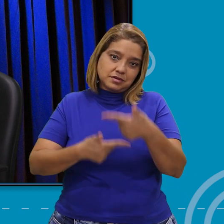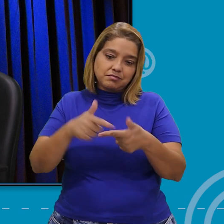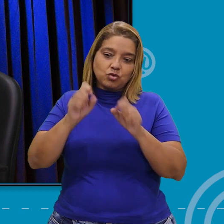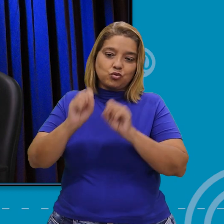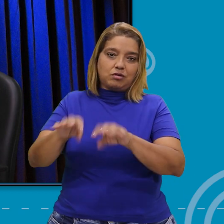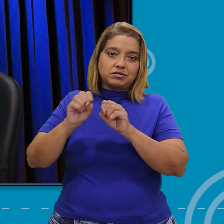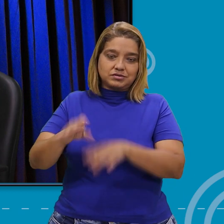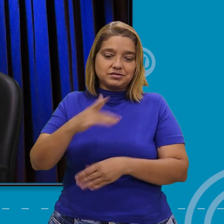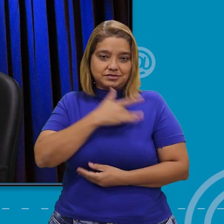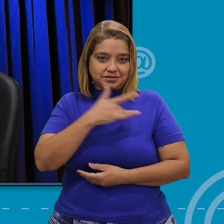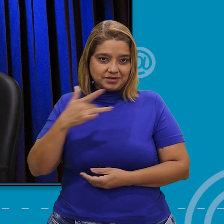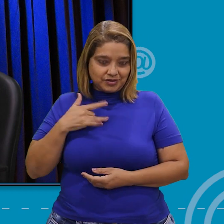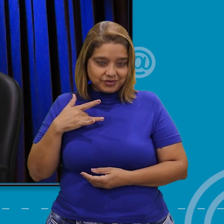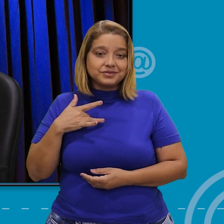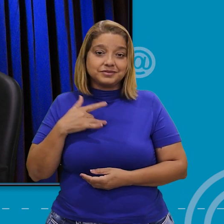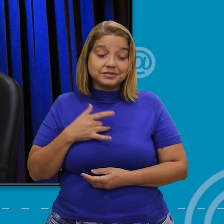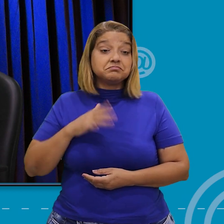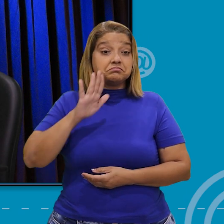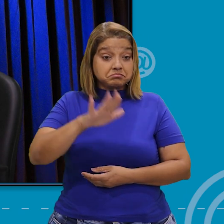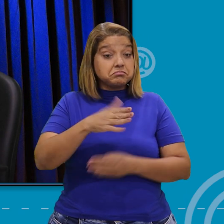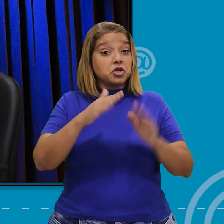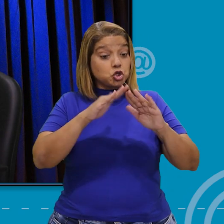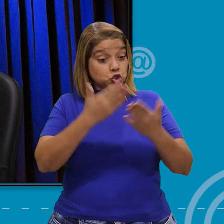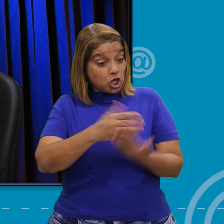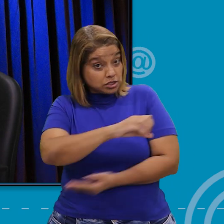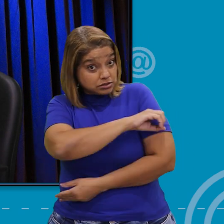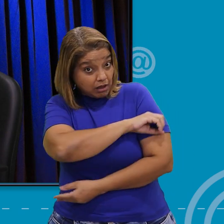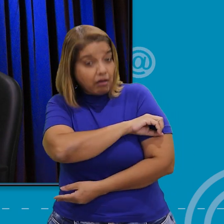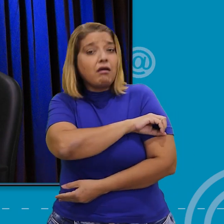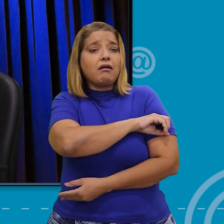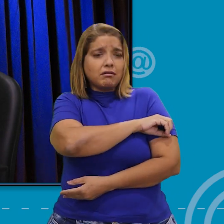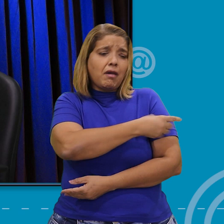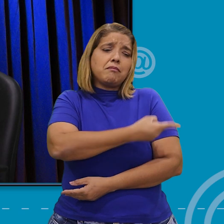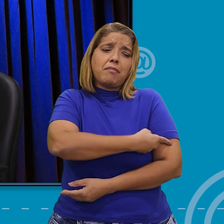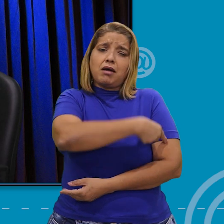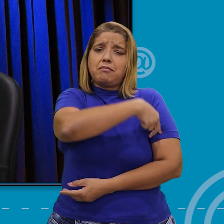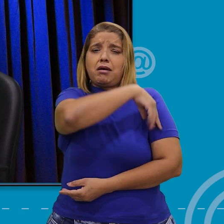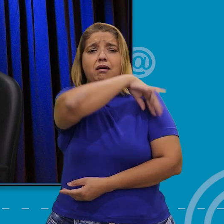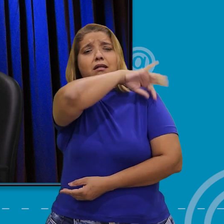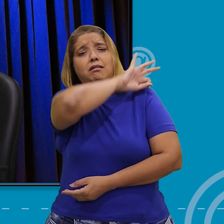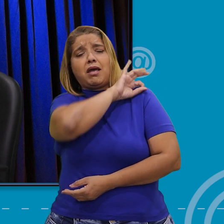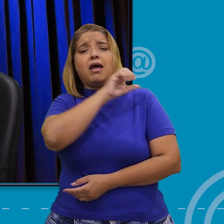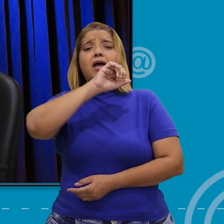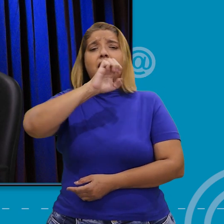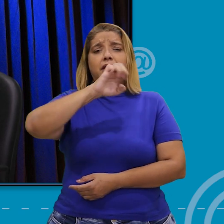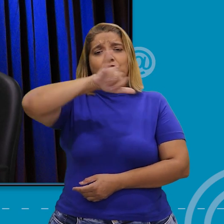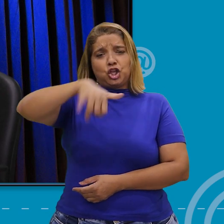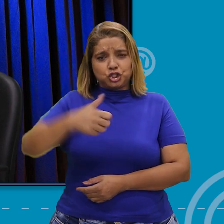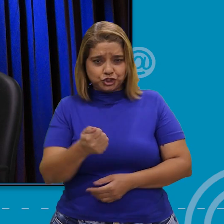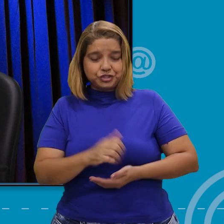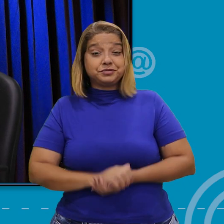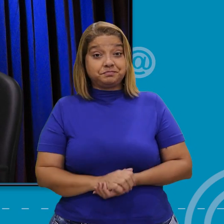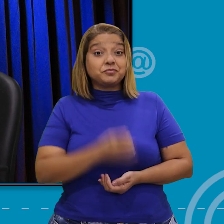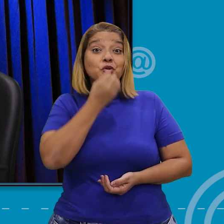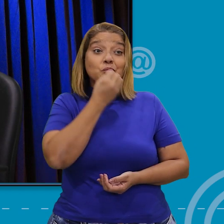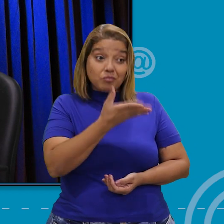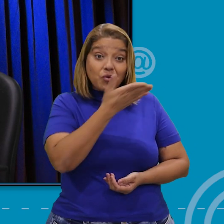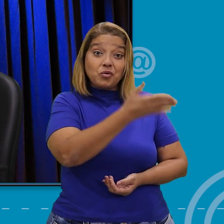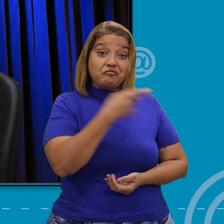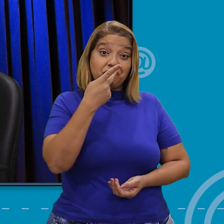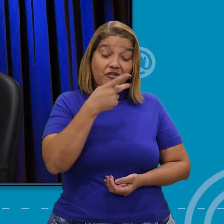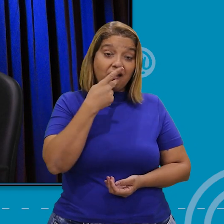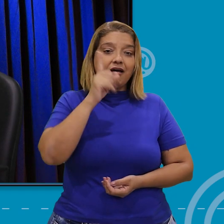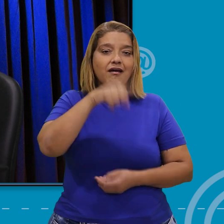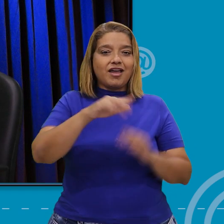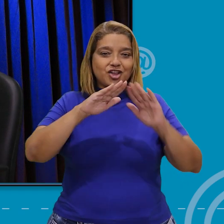questão da alimentação saudável, desde o CMEI, né, desde o CMEI até, né, a educação de jovens e adultos. Boa